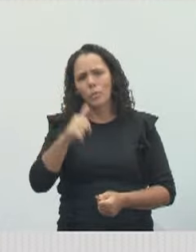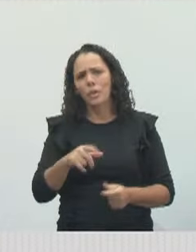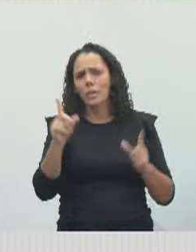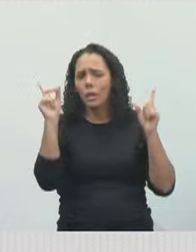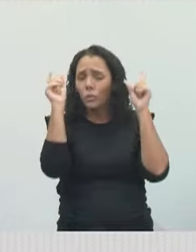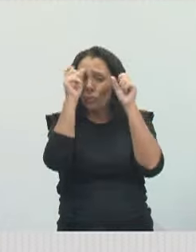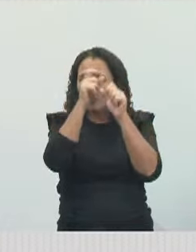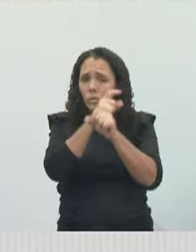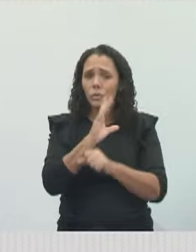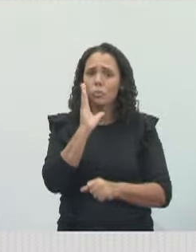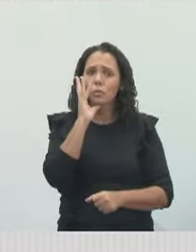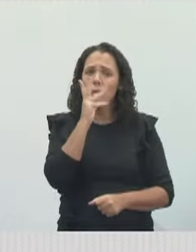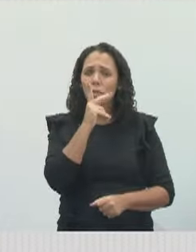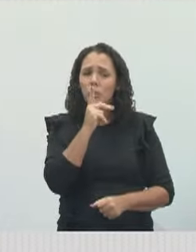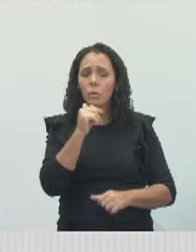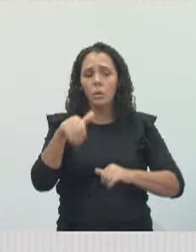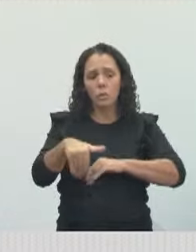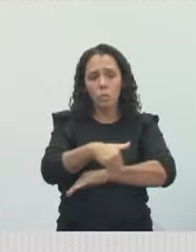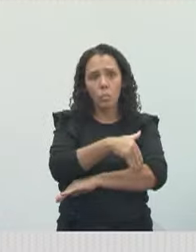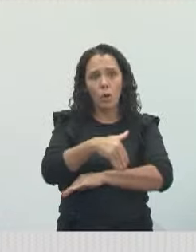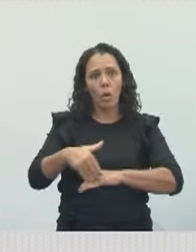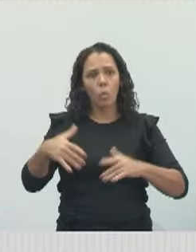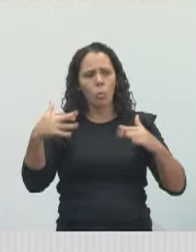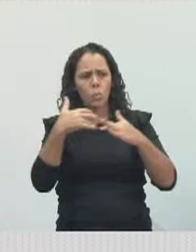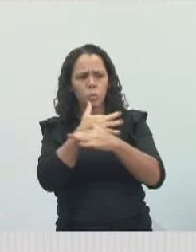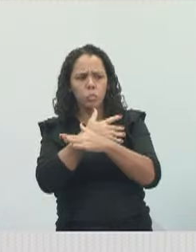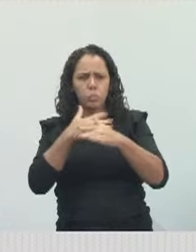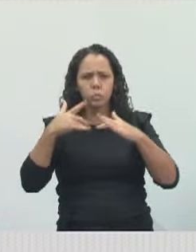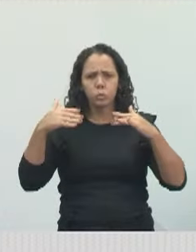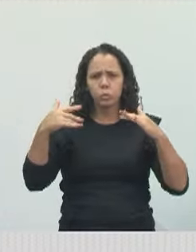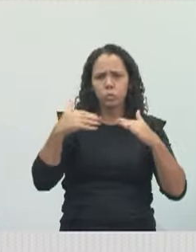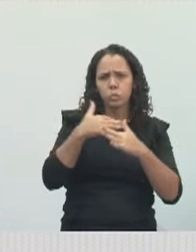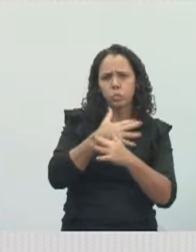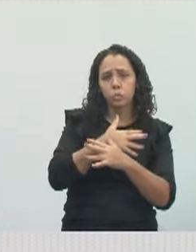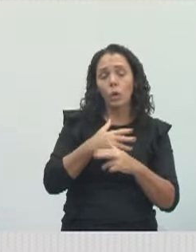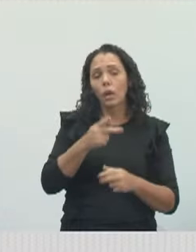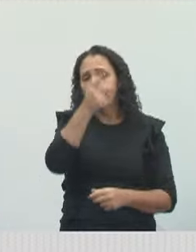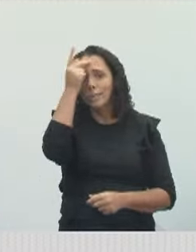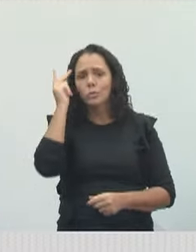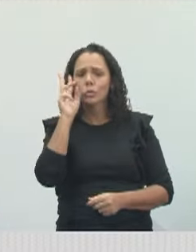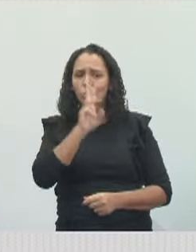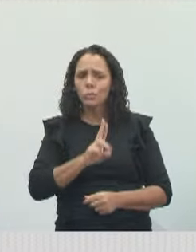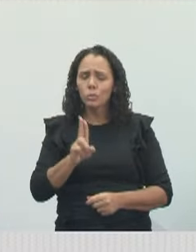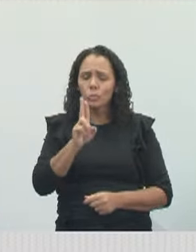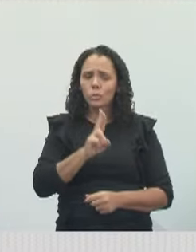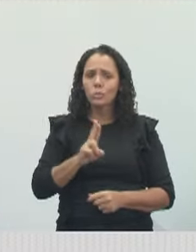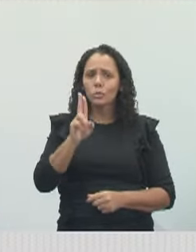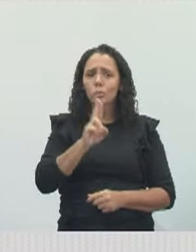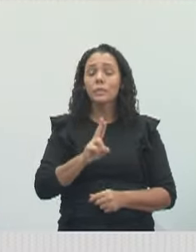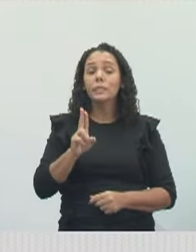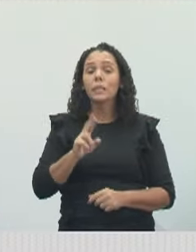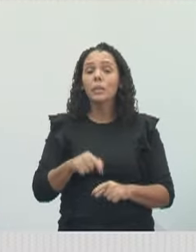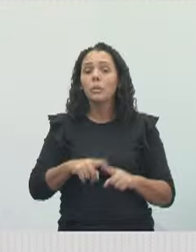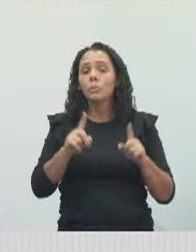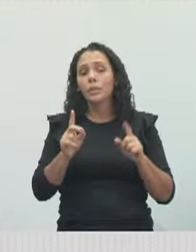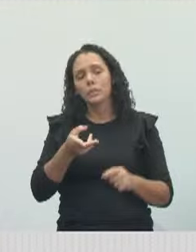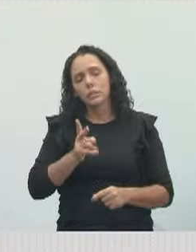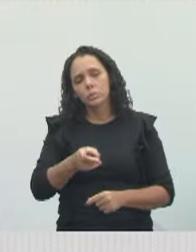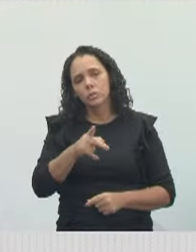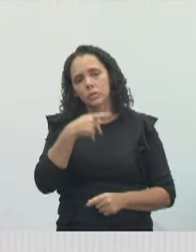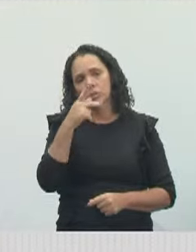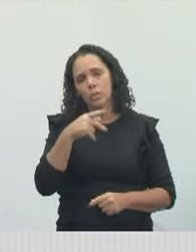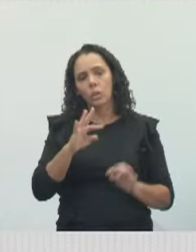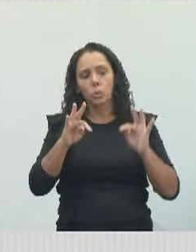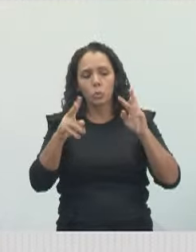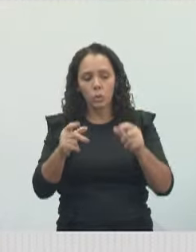muito demorado, e essa aqui é a avenida muito movimentada, né? Com as pessoas utilizam muito essa avenida, mas é aquilo que eu falo, né? Todas